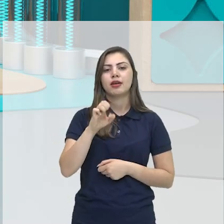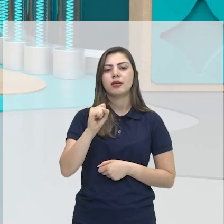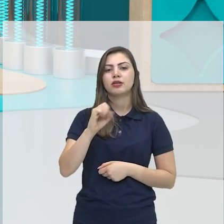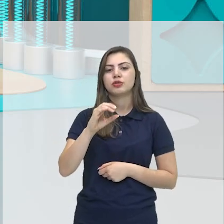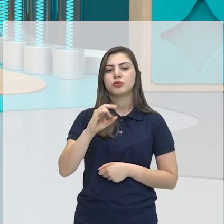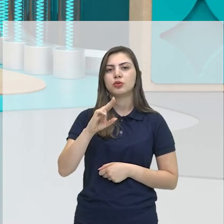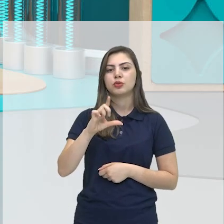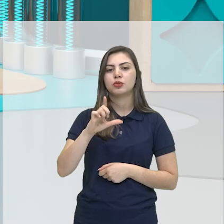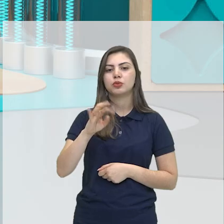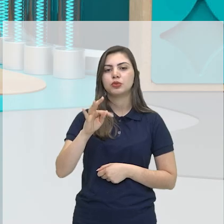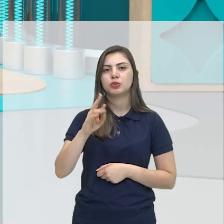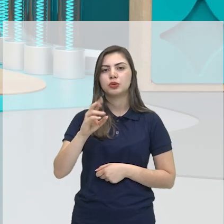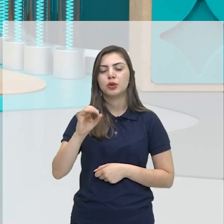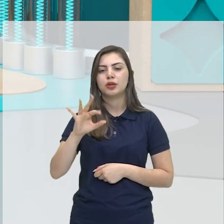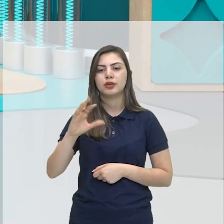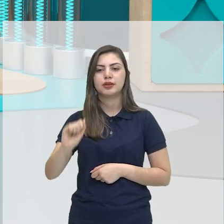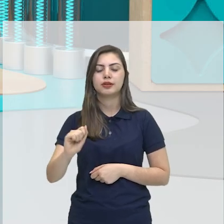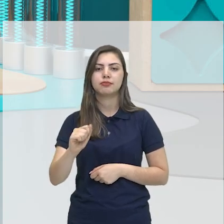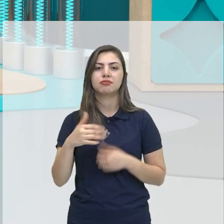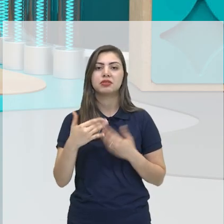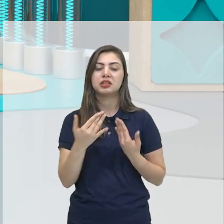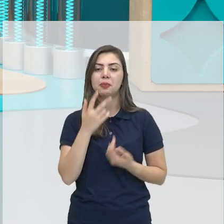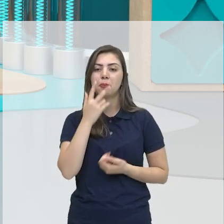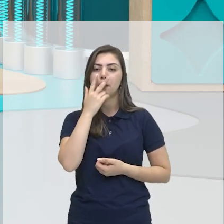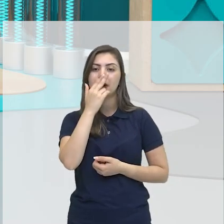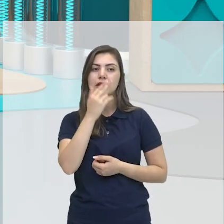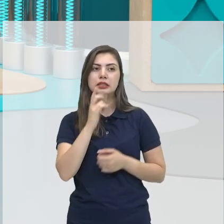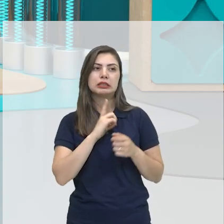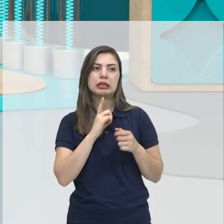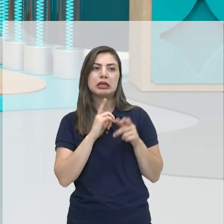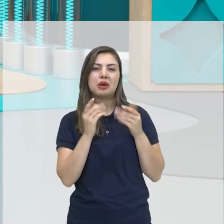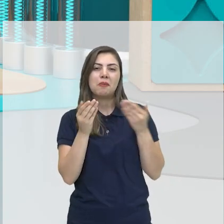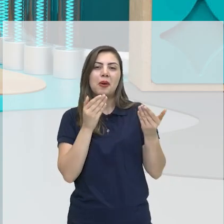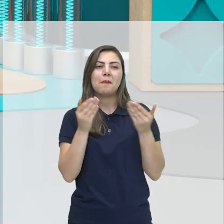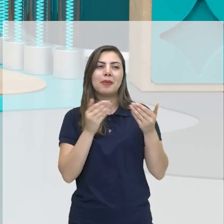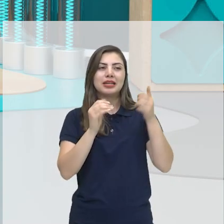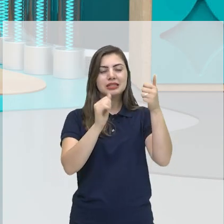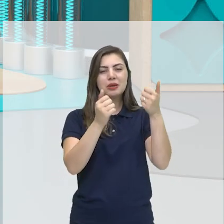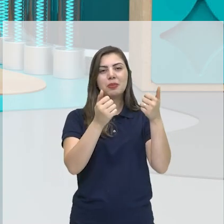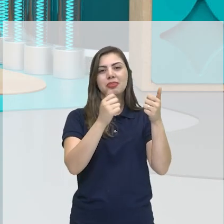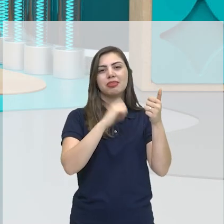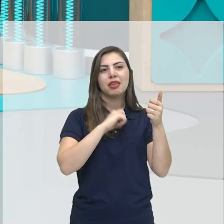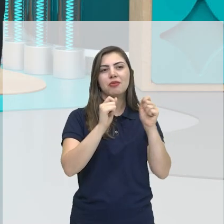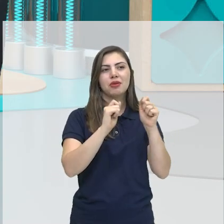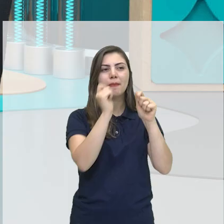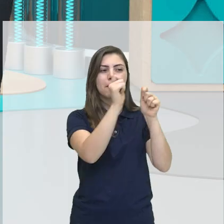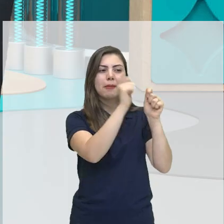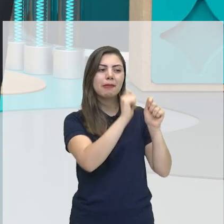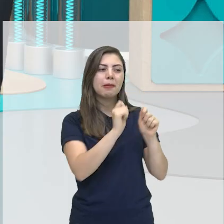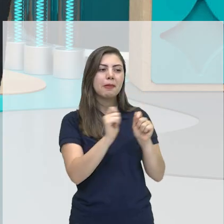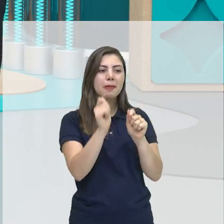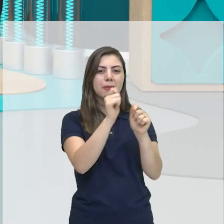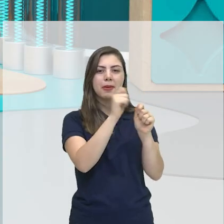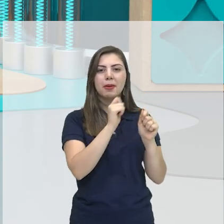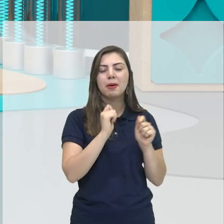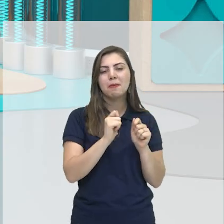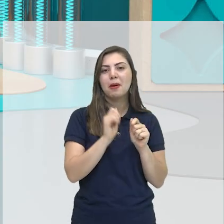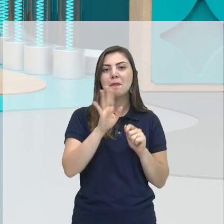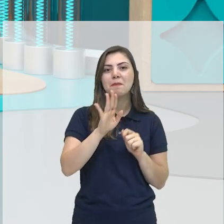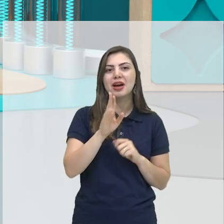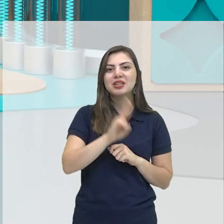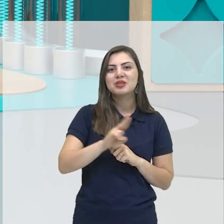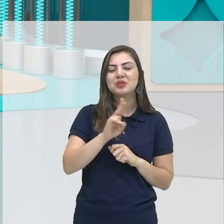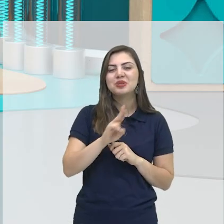do volume colorido sobre superfícies planas. Eles utilizam, assim, eles fazem muitas vezes esse